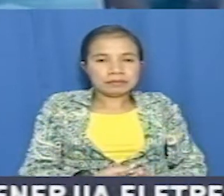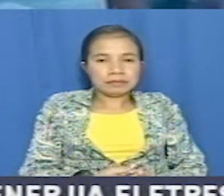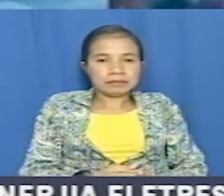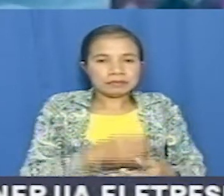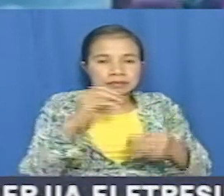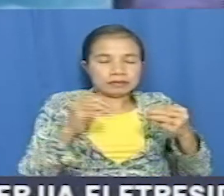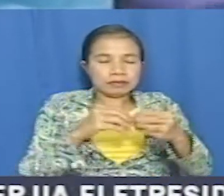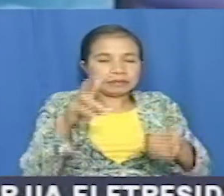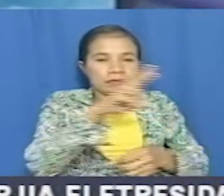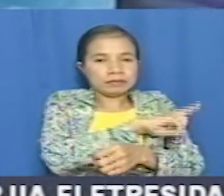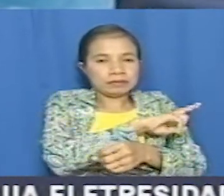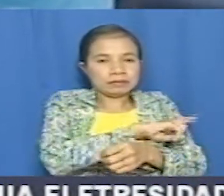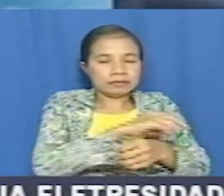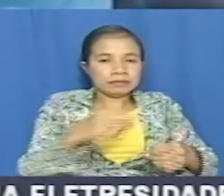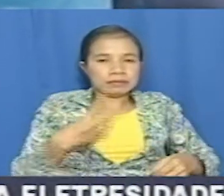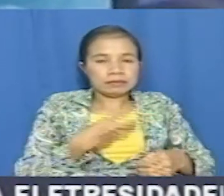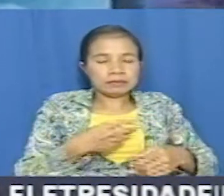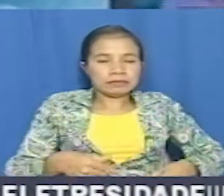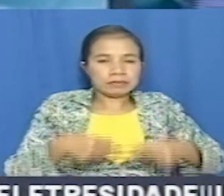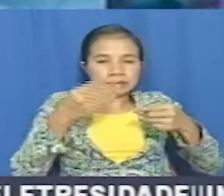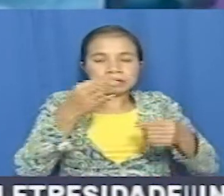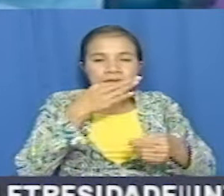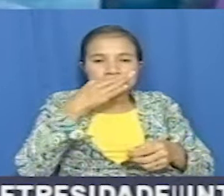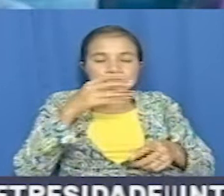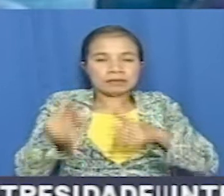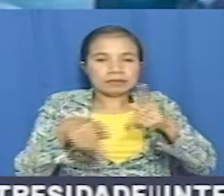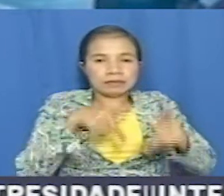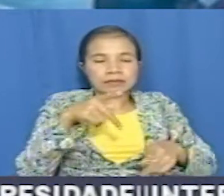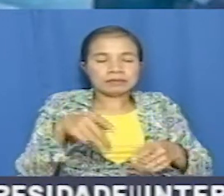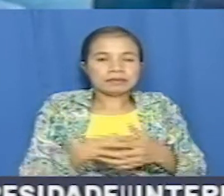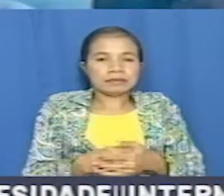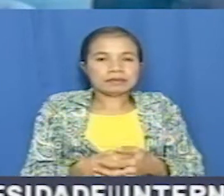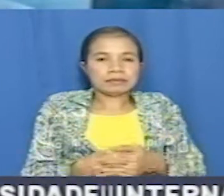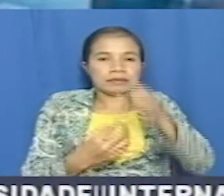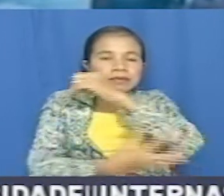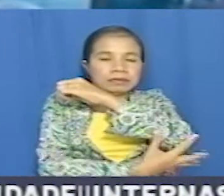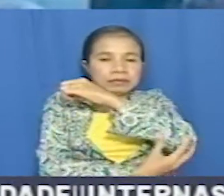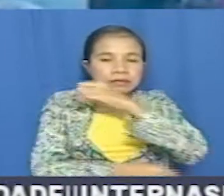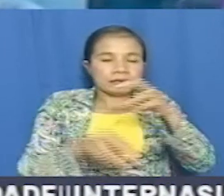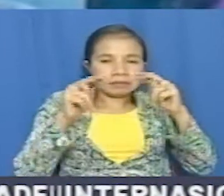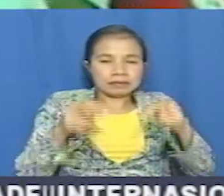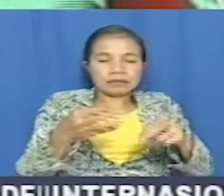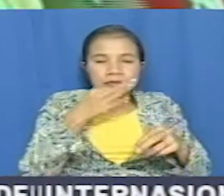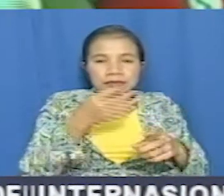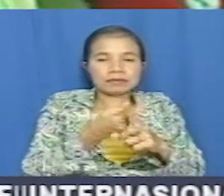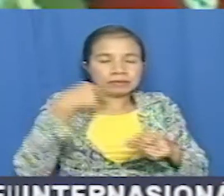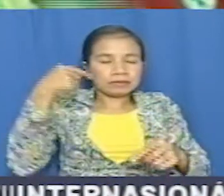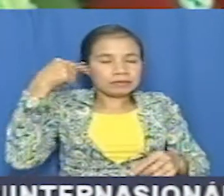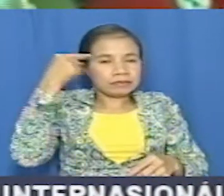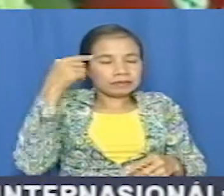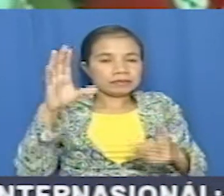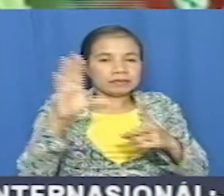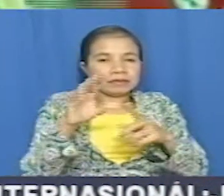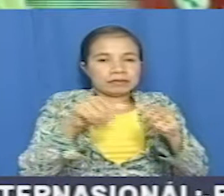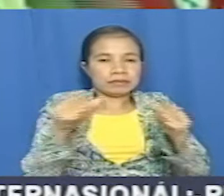campanha de vacinação, e temos a entrega mais a Ihan, e ter uma Kibit Laik, Sira, e bem para precisa, Ihan, husi, governo e ter apoio. Chefe